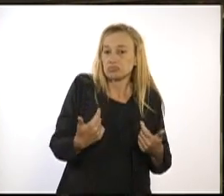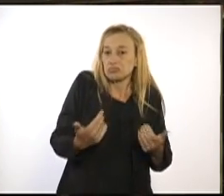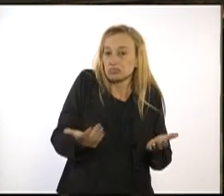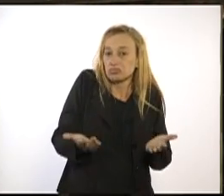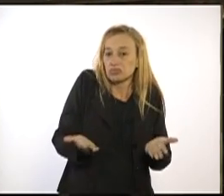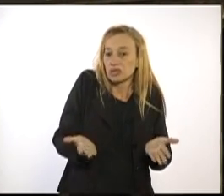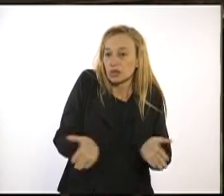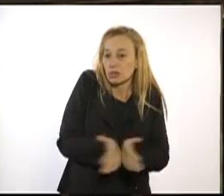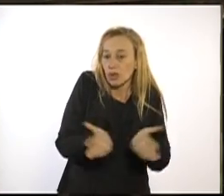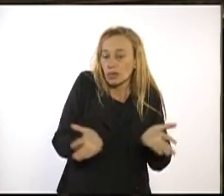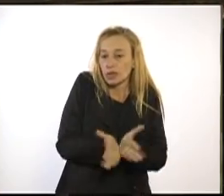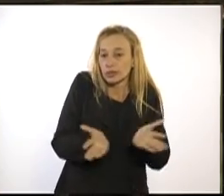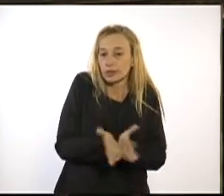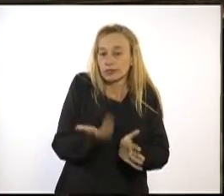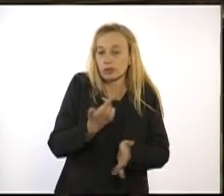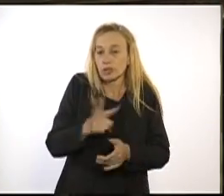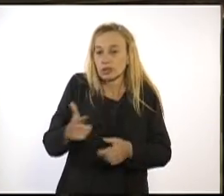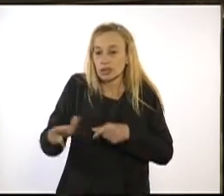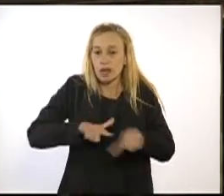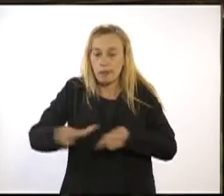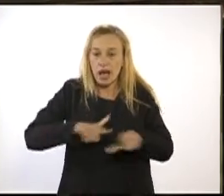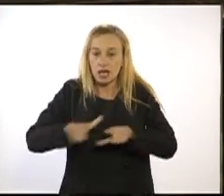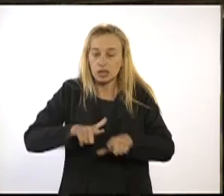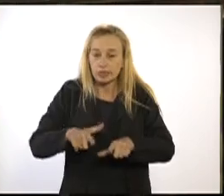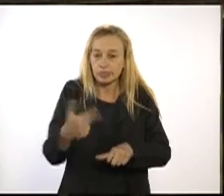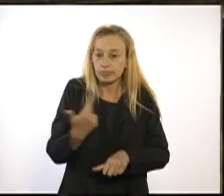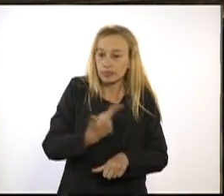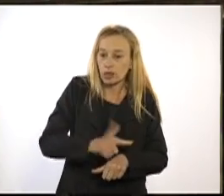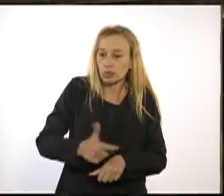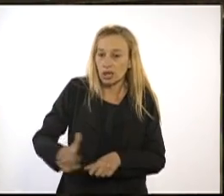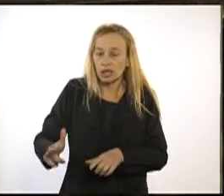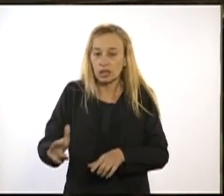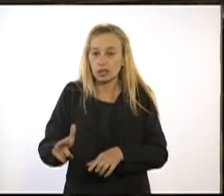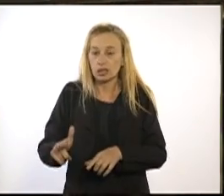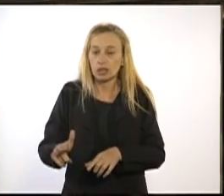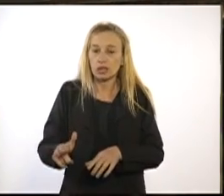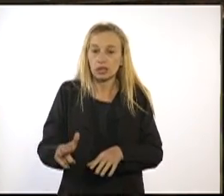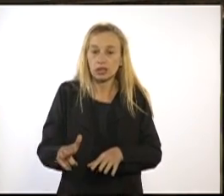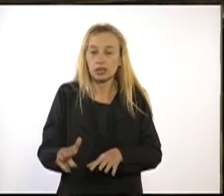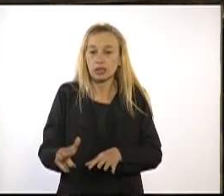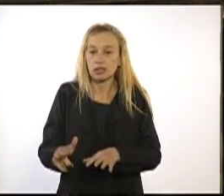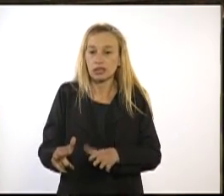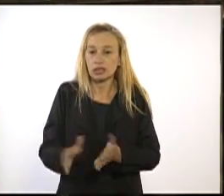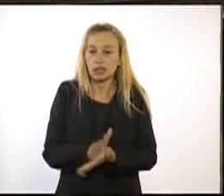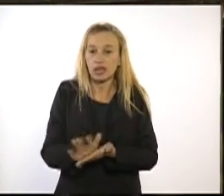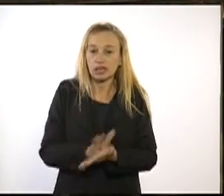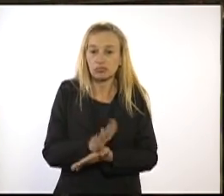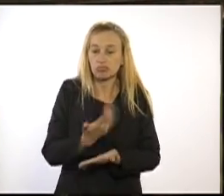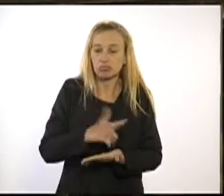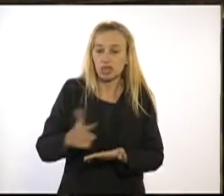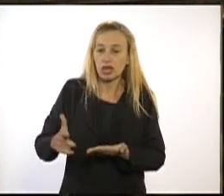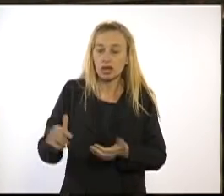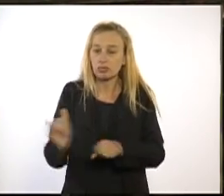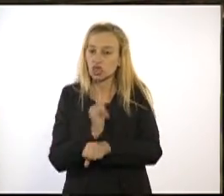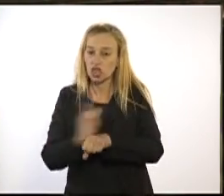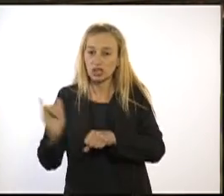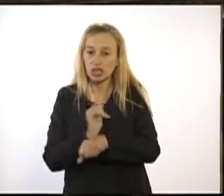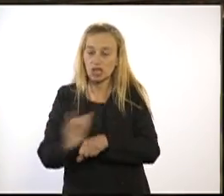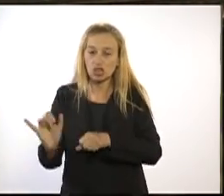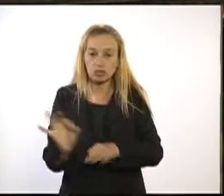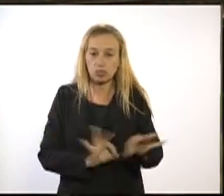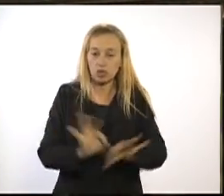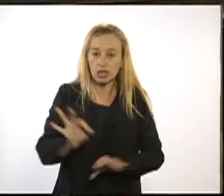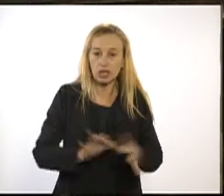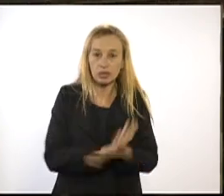completamente diferentes, porque nós já vimos que não há um programa para o desenvolvimento estratégico do estado do Rio de